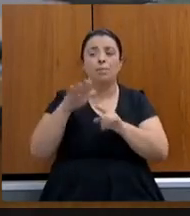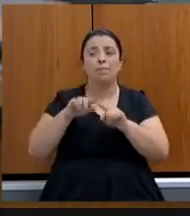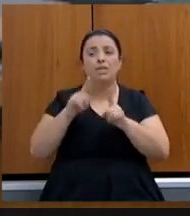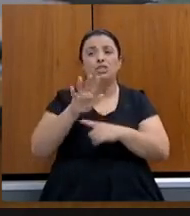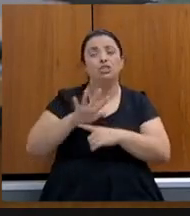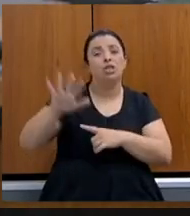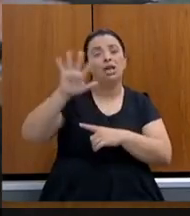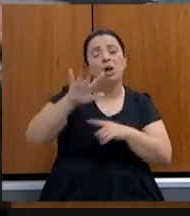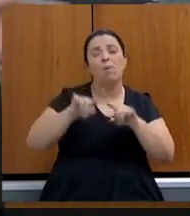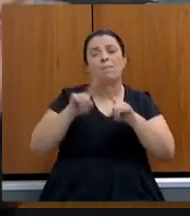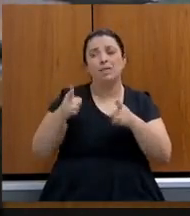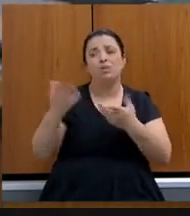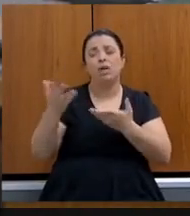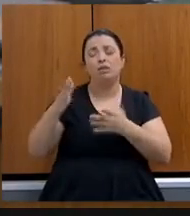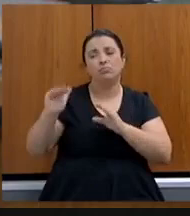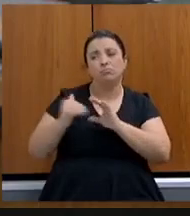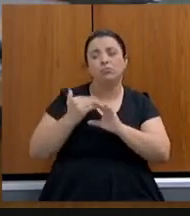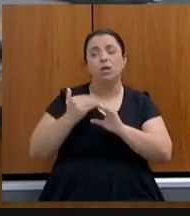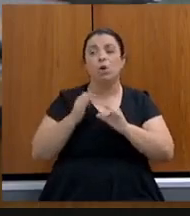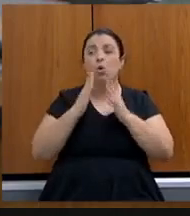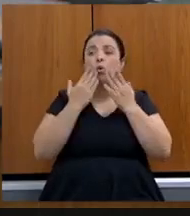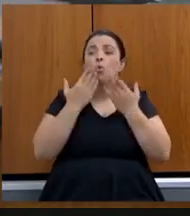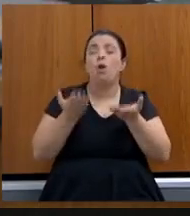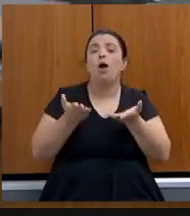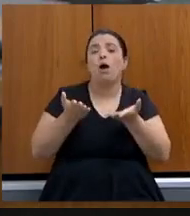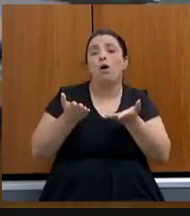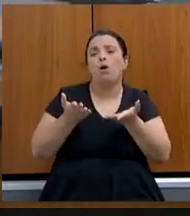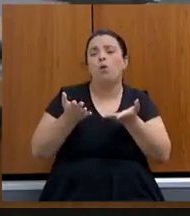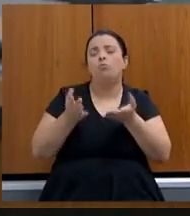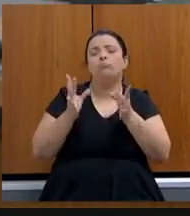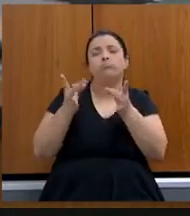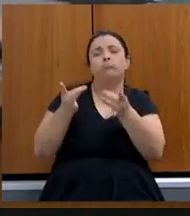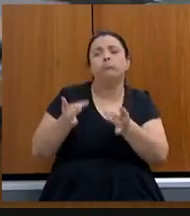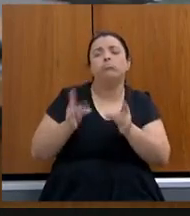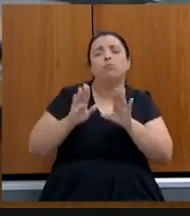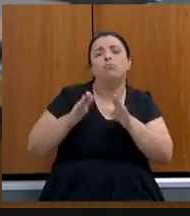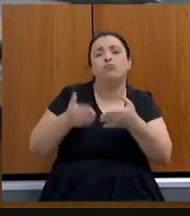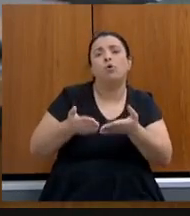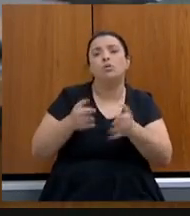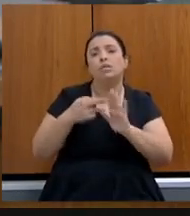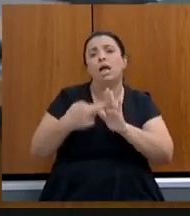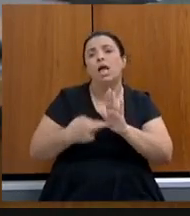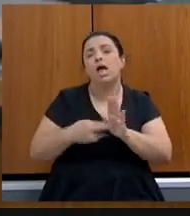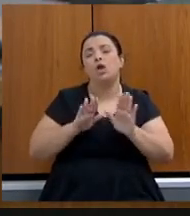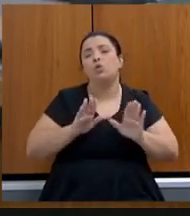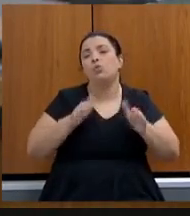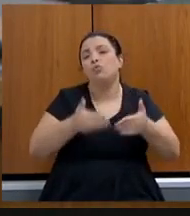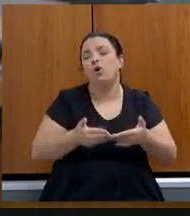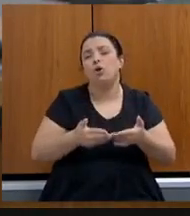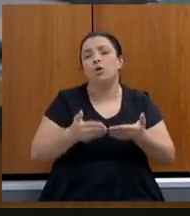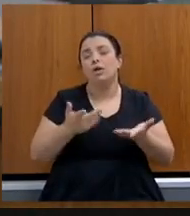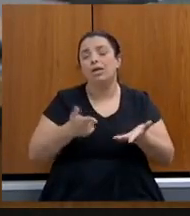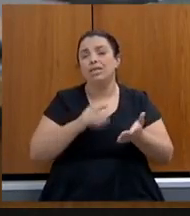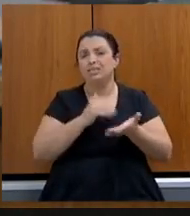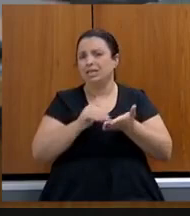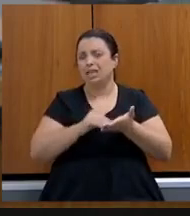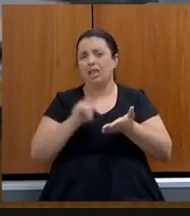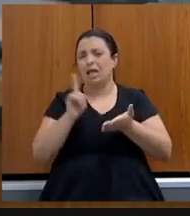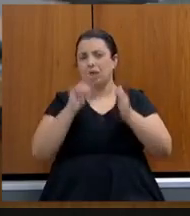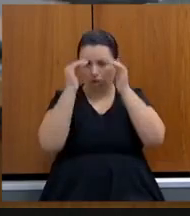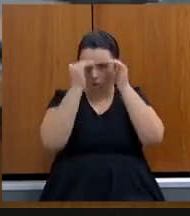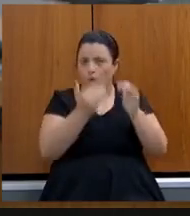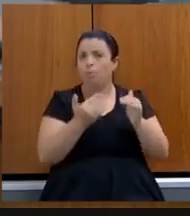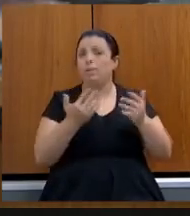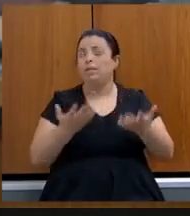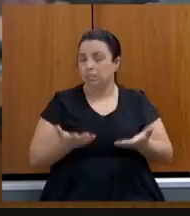de qual é a especificamente a regular a regulamentação do fórum que não há cumprimento por parte da secretaria eu